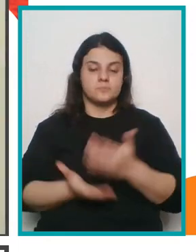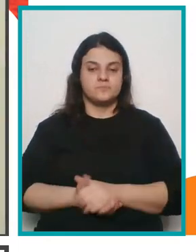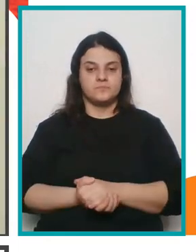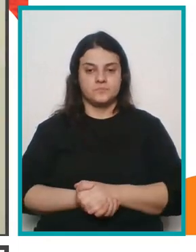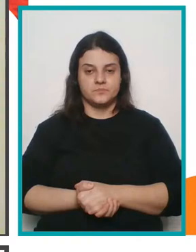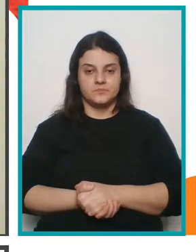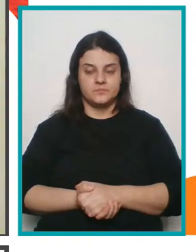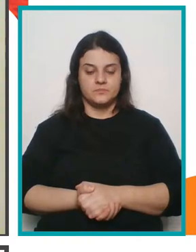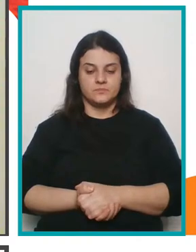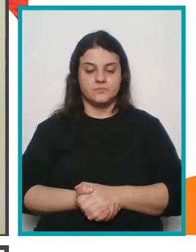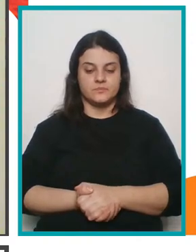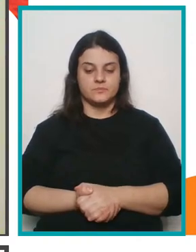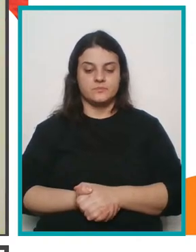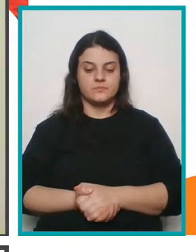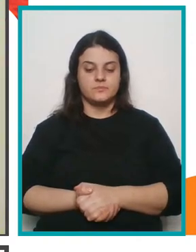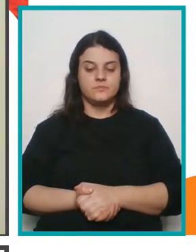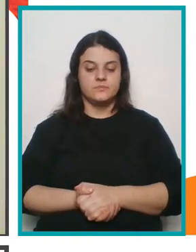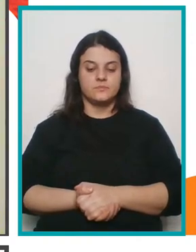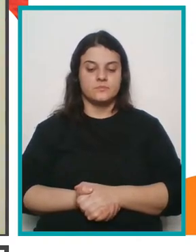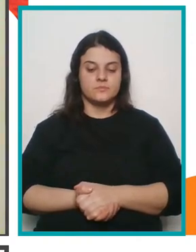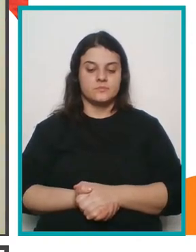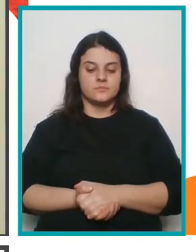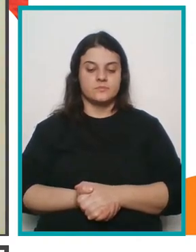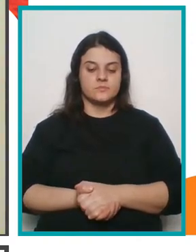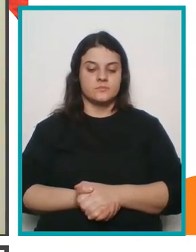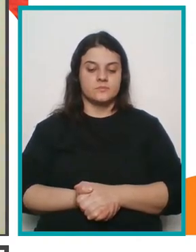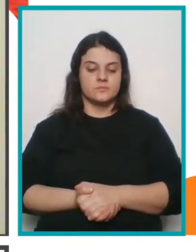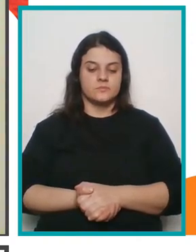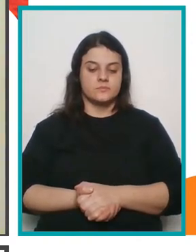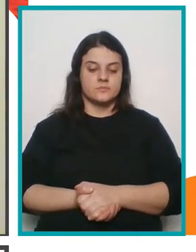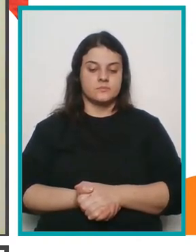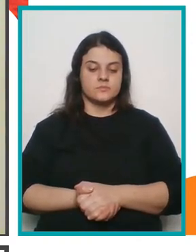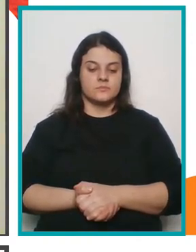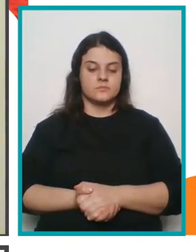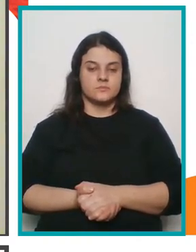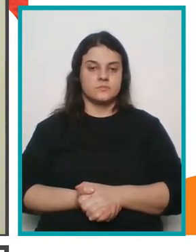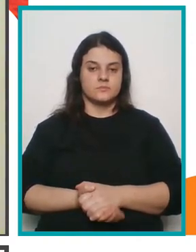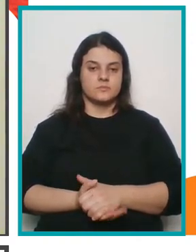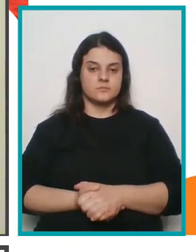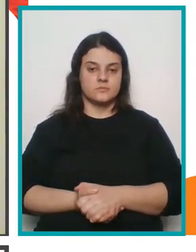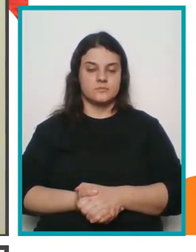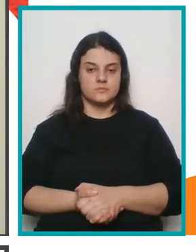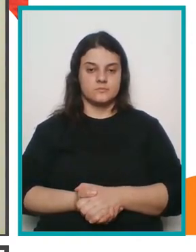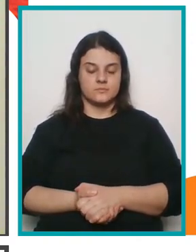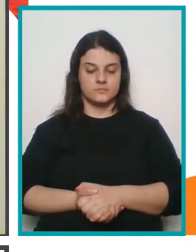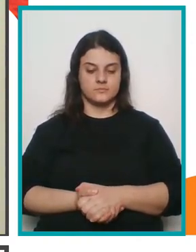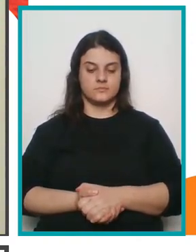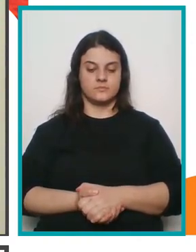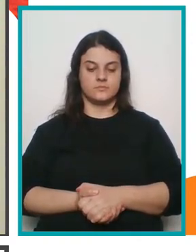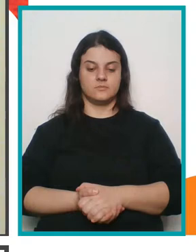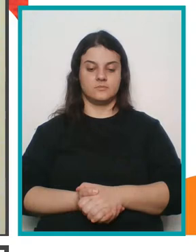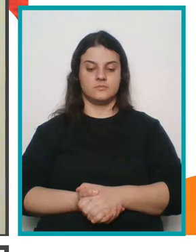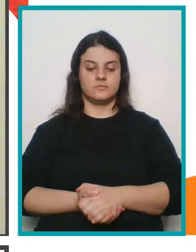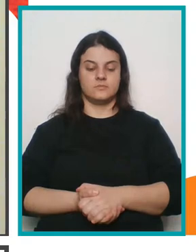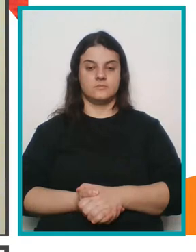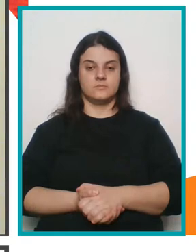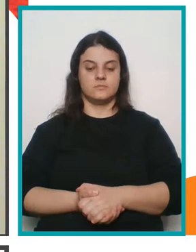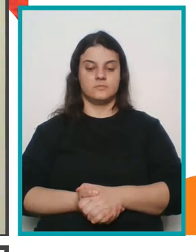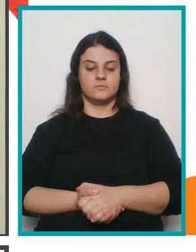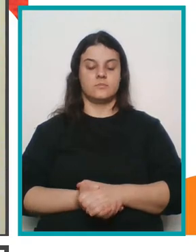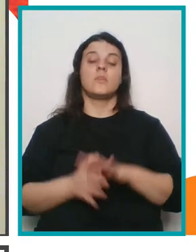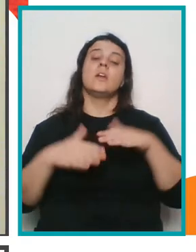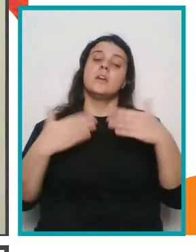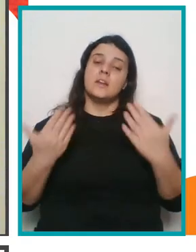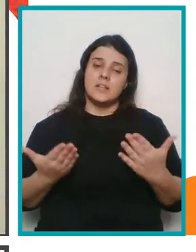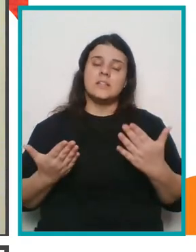Well, when it comes to the relationship with decision makers, I wouldn't say it is